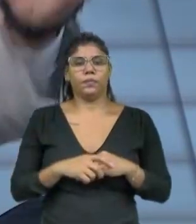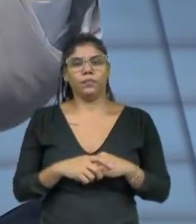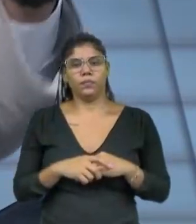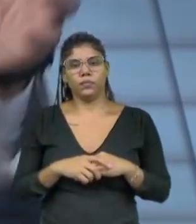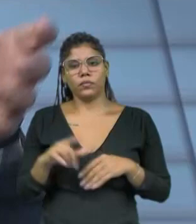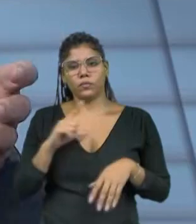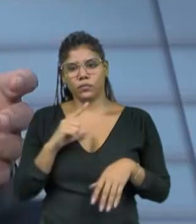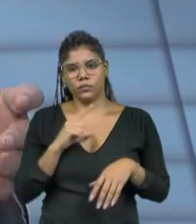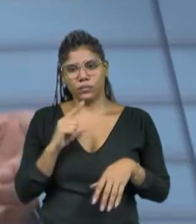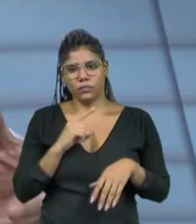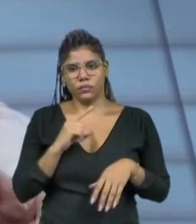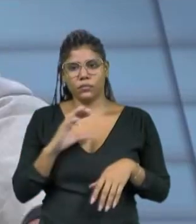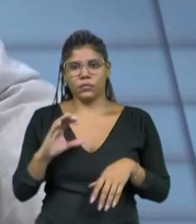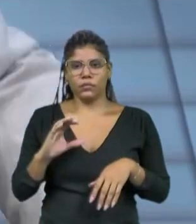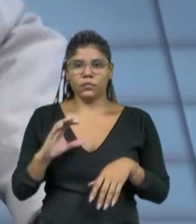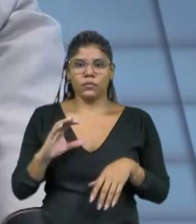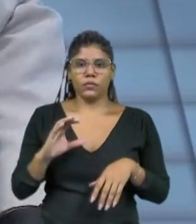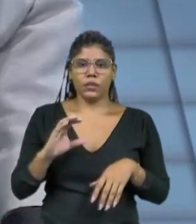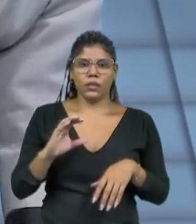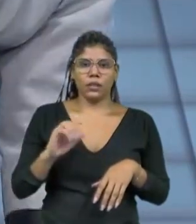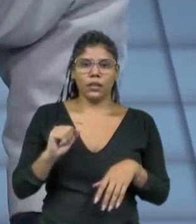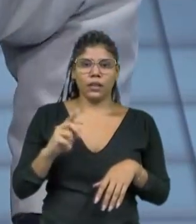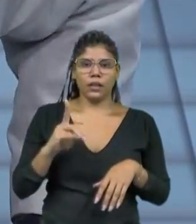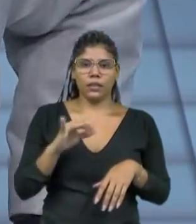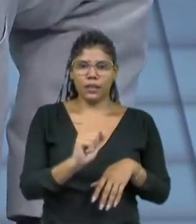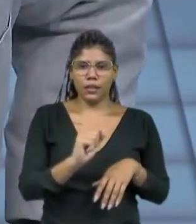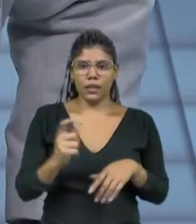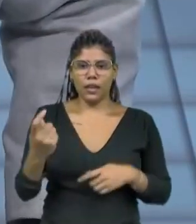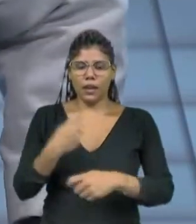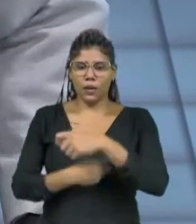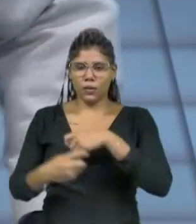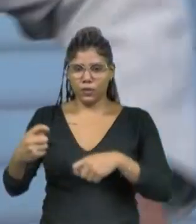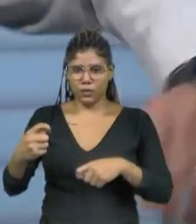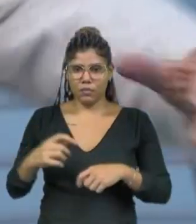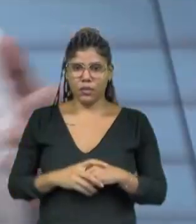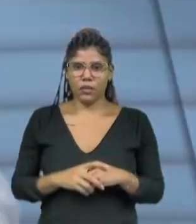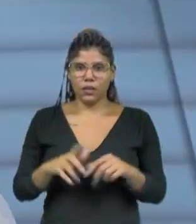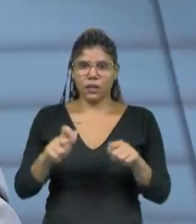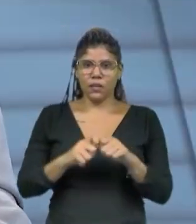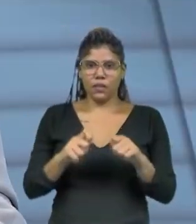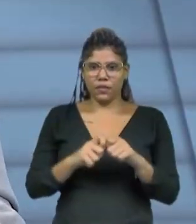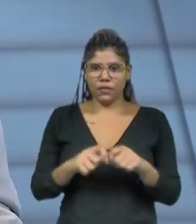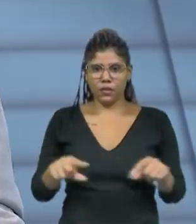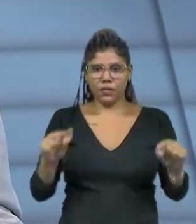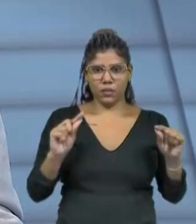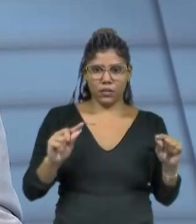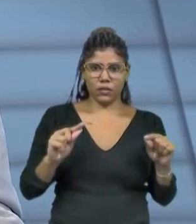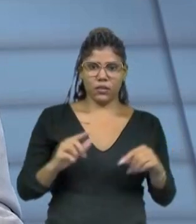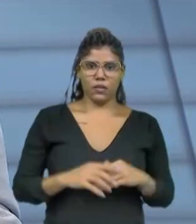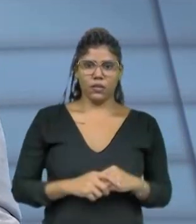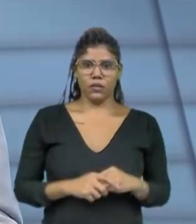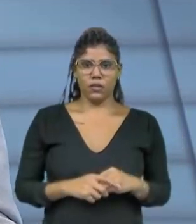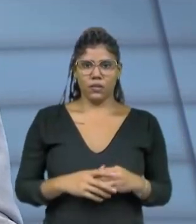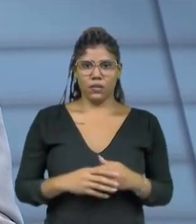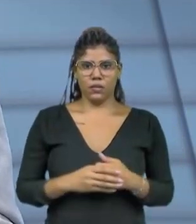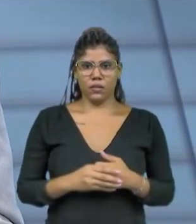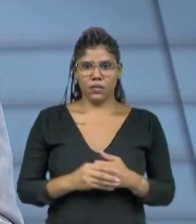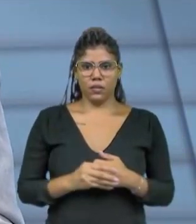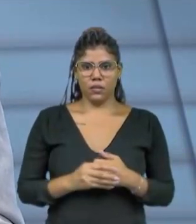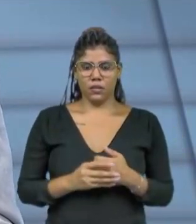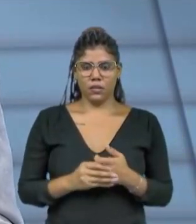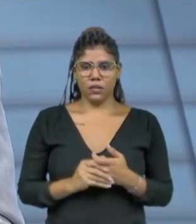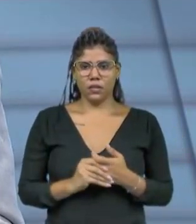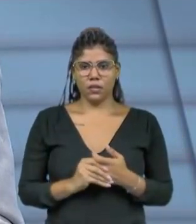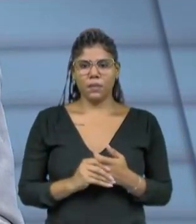essas cadeias econômicas que já estavam lá identificadas no 2050 e fez um benchmark. Ele foi, por exemplo,